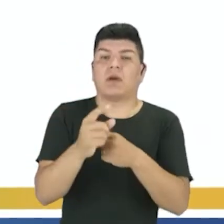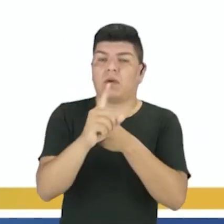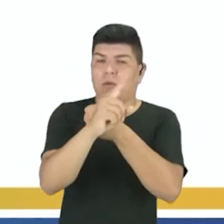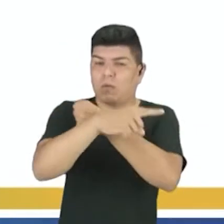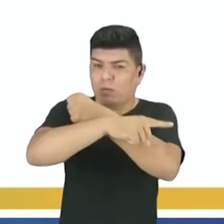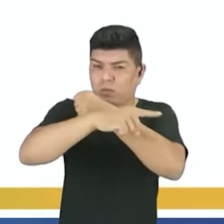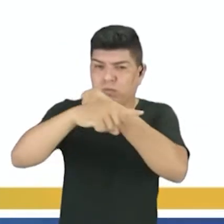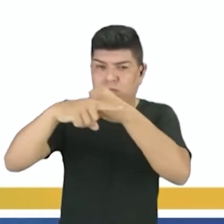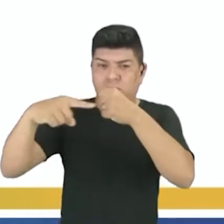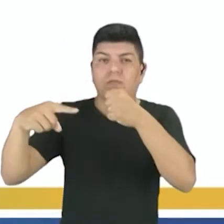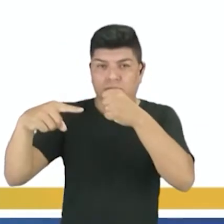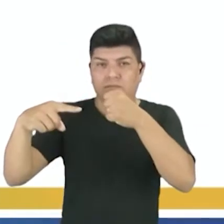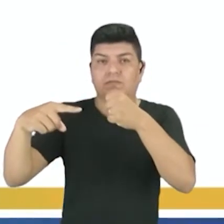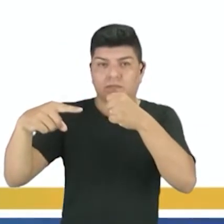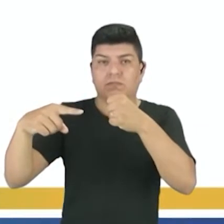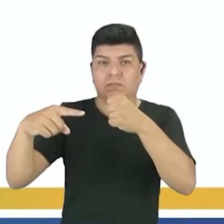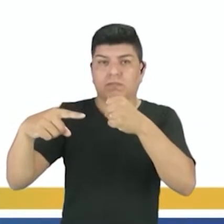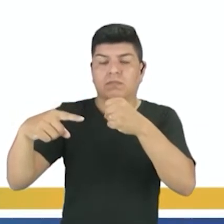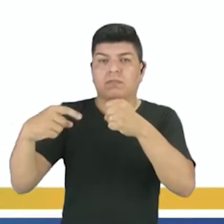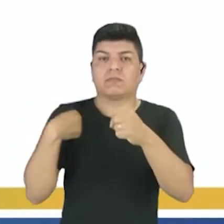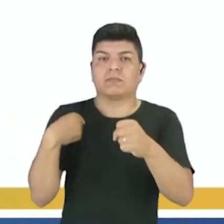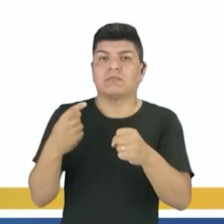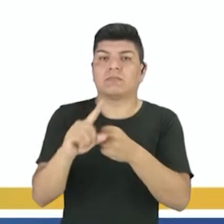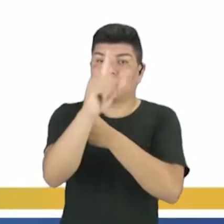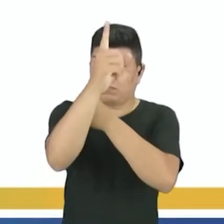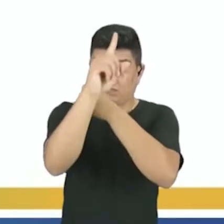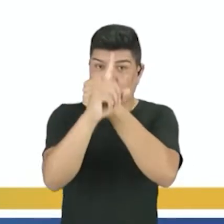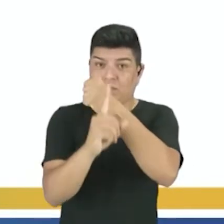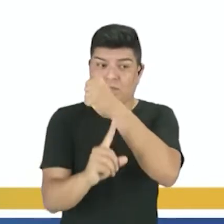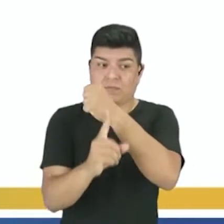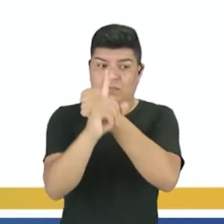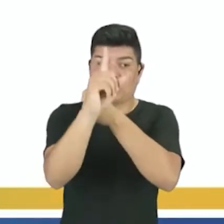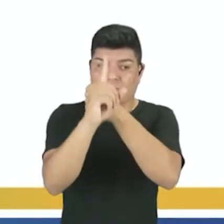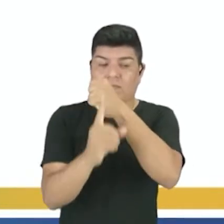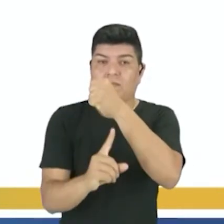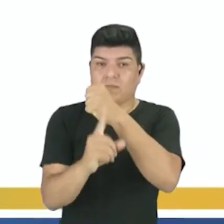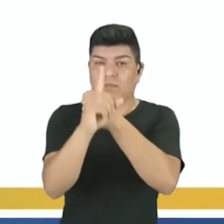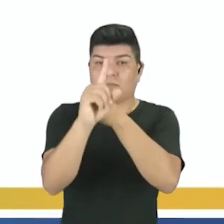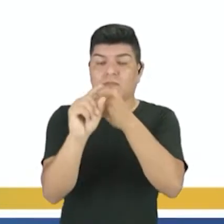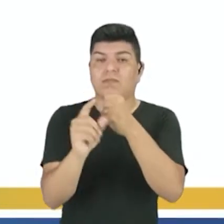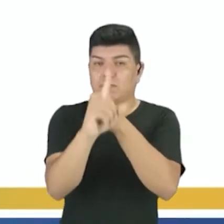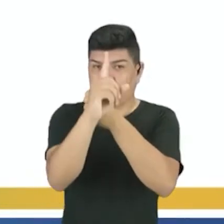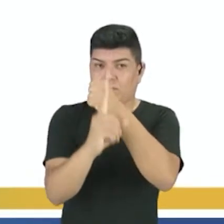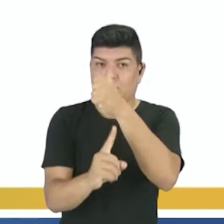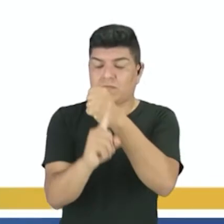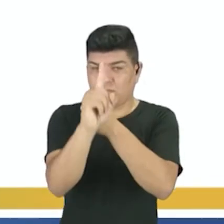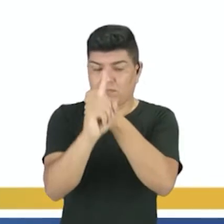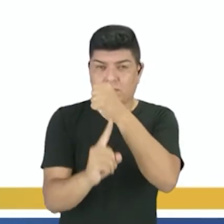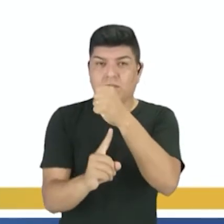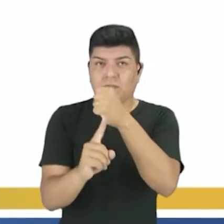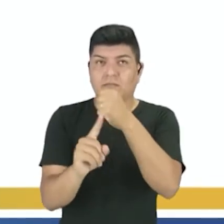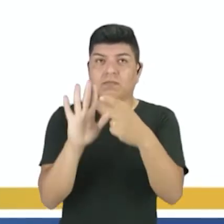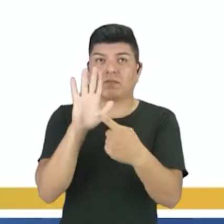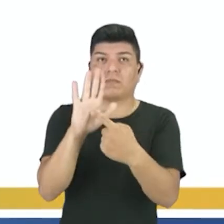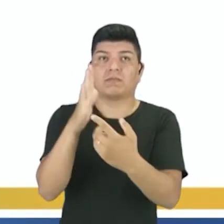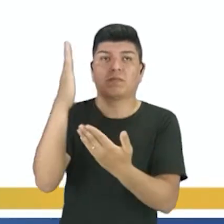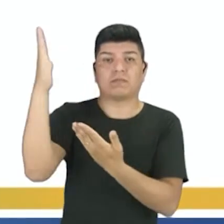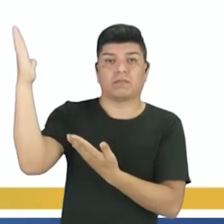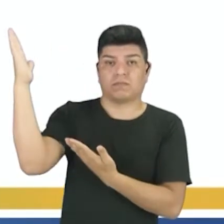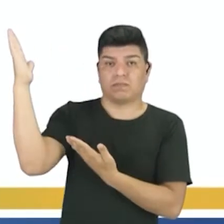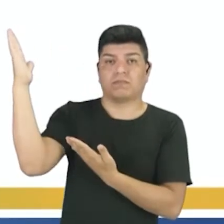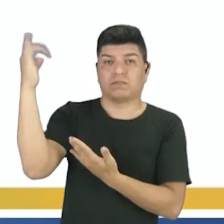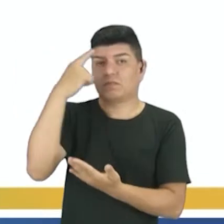linha de referência horizontal e o meridiano de Greenwich é a referência vertical. Vamos ilustrar aqui para você